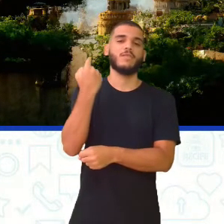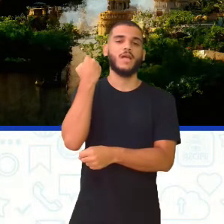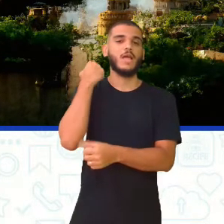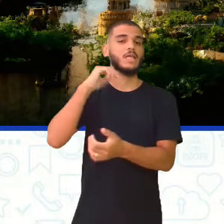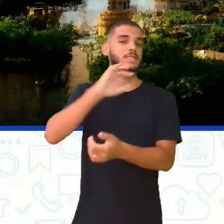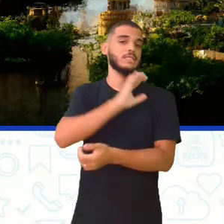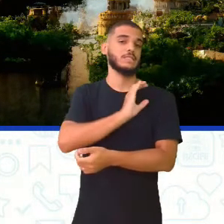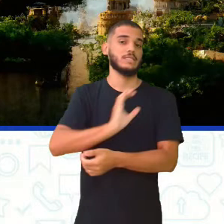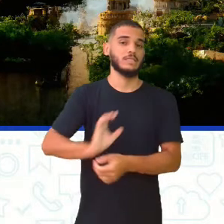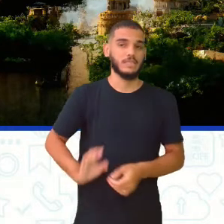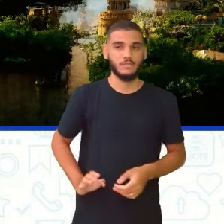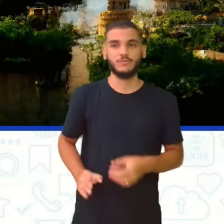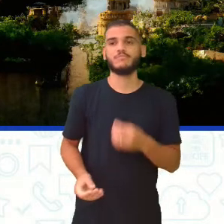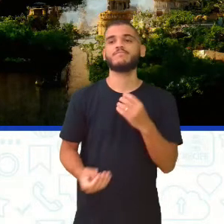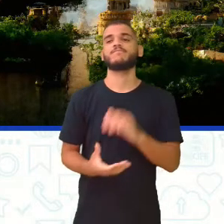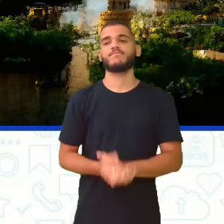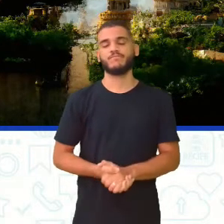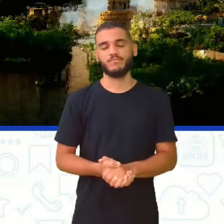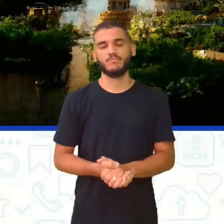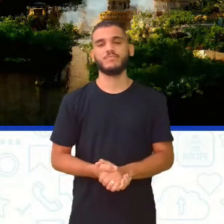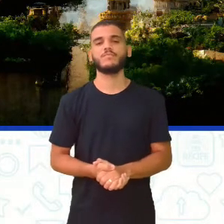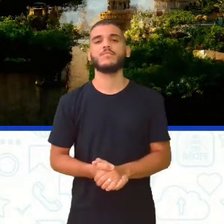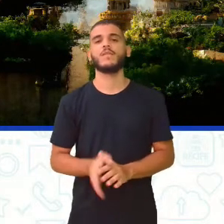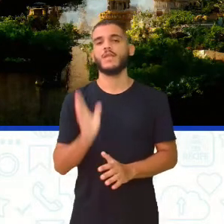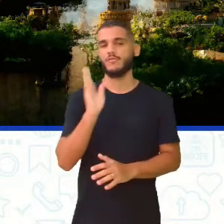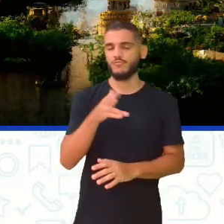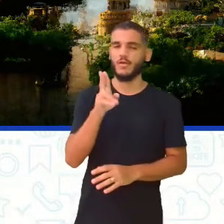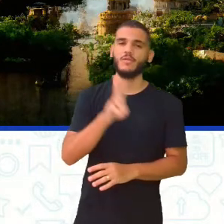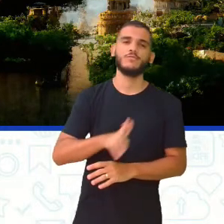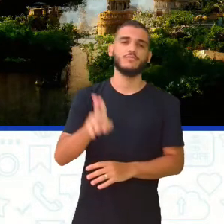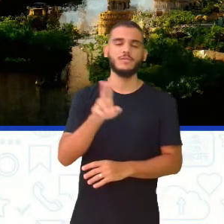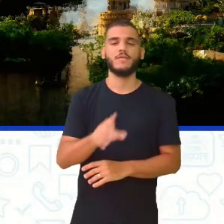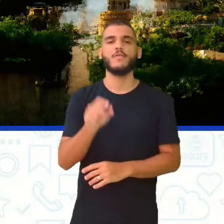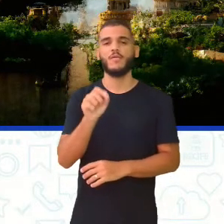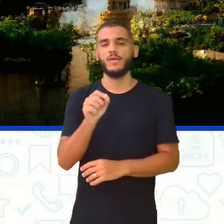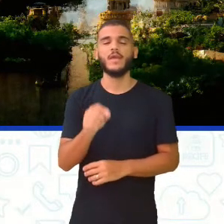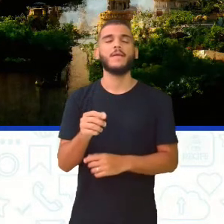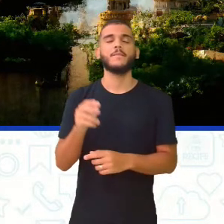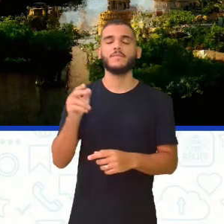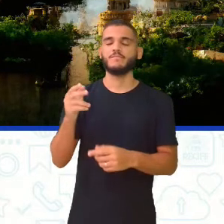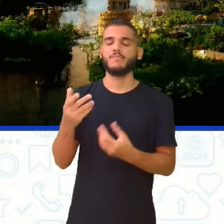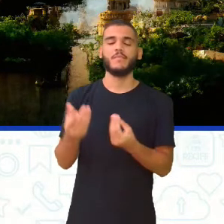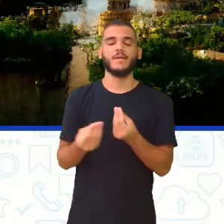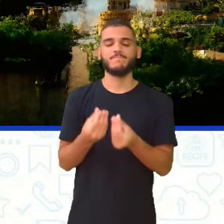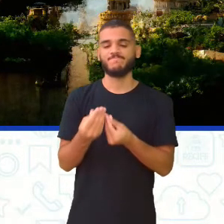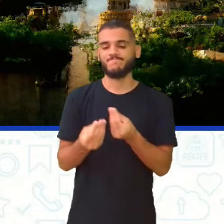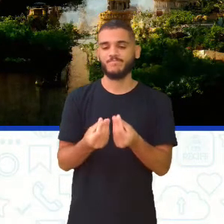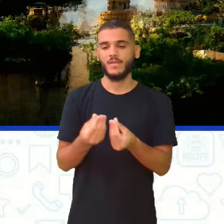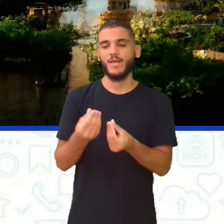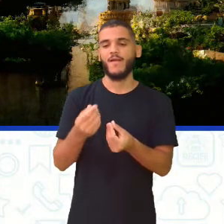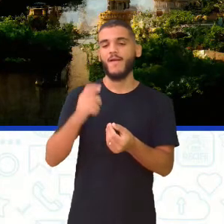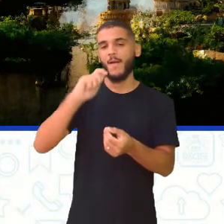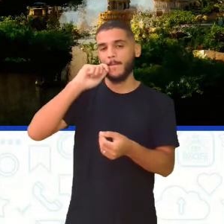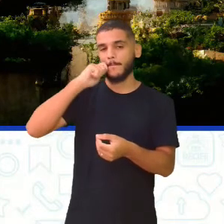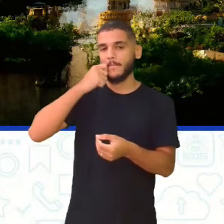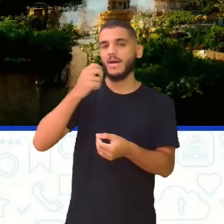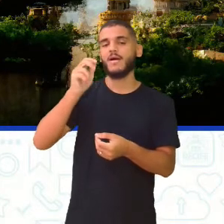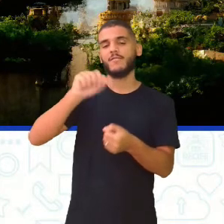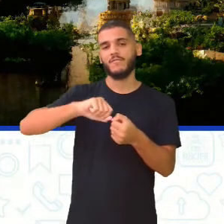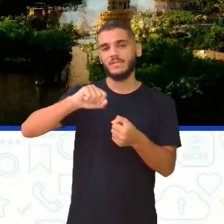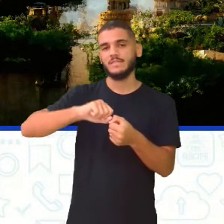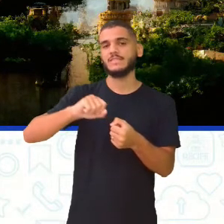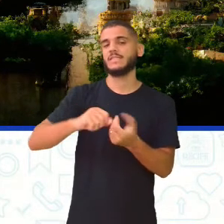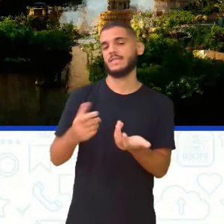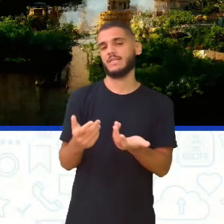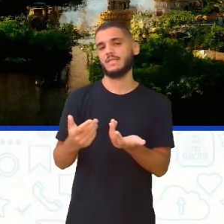introdução desses micro-organismos para a fermentação. Estou falando de fermentação desses pães, estou falando da fermentação aí dessas